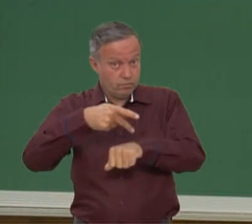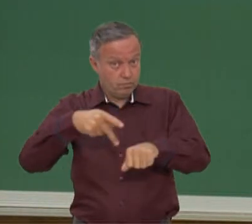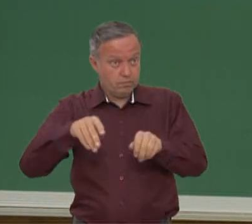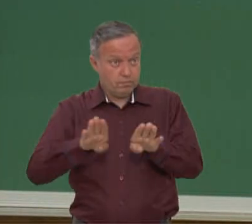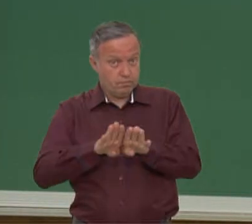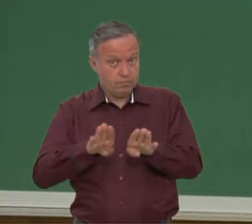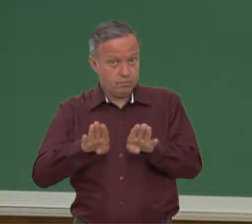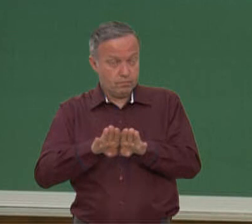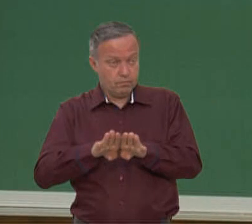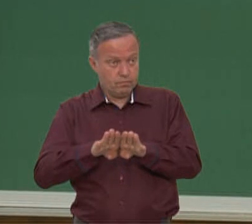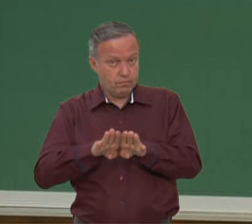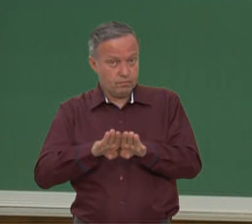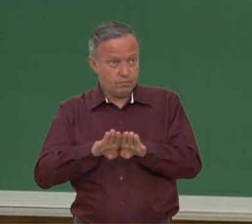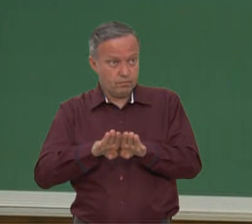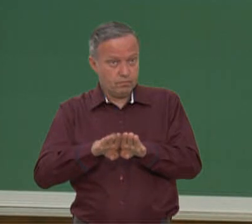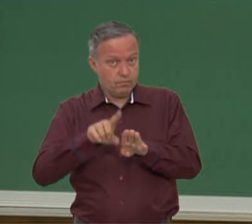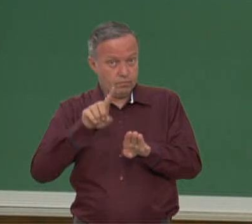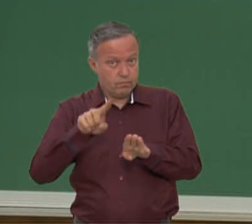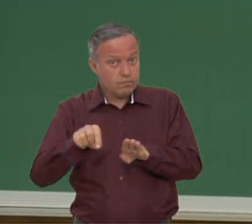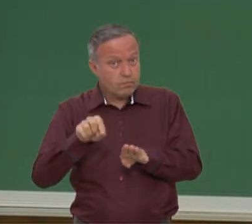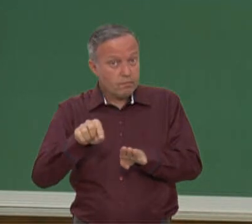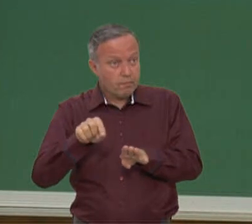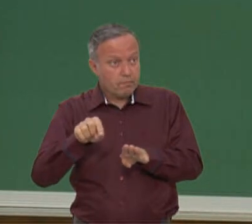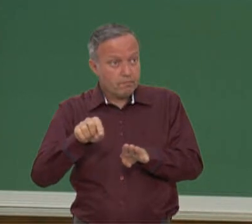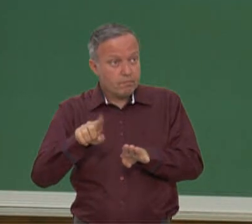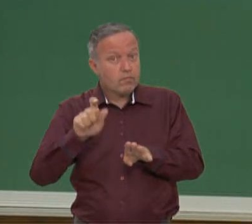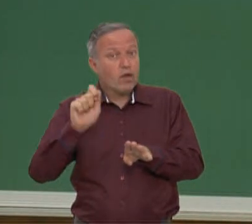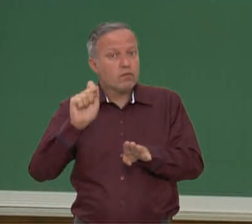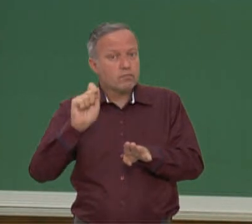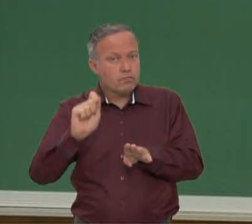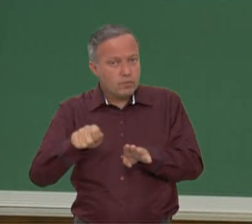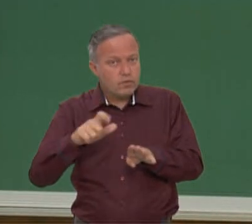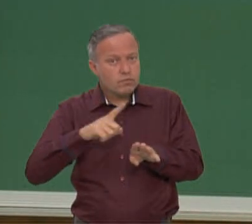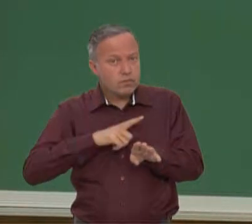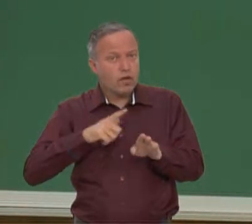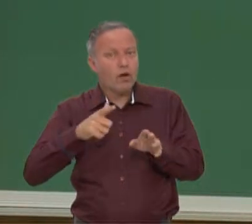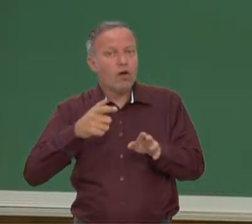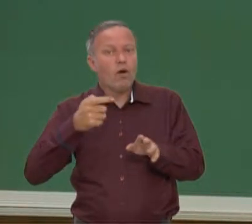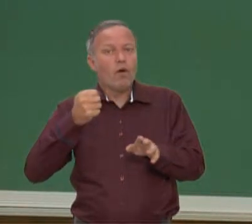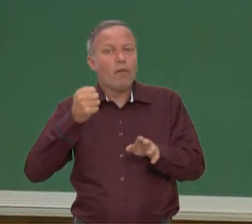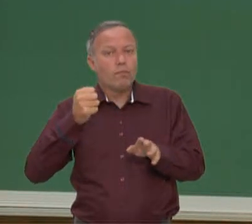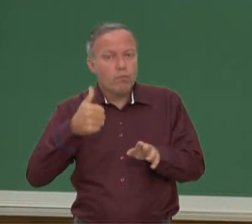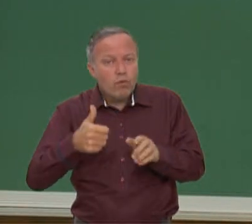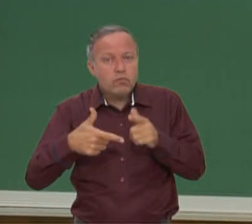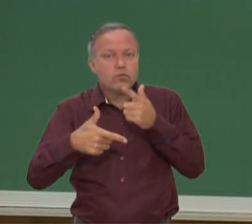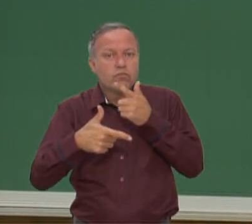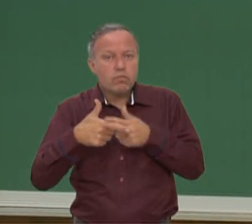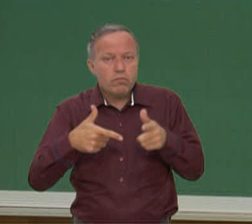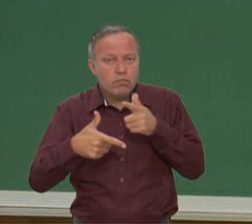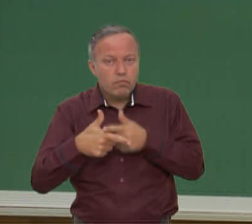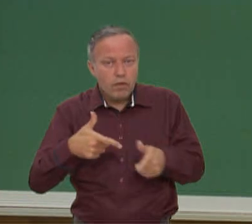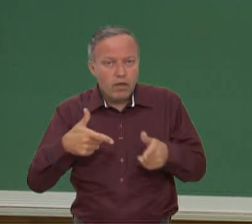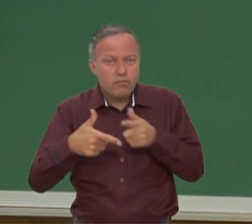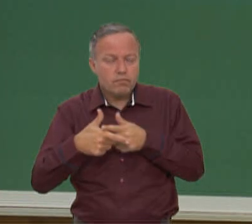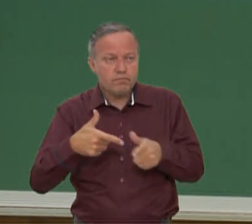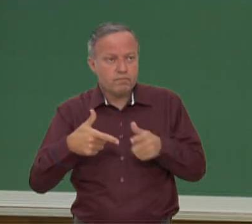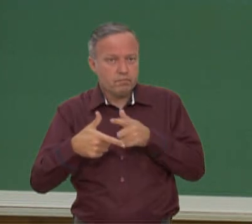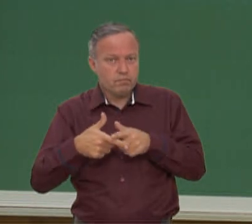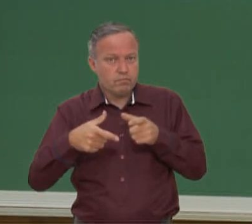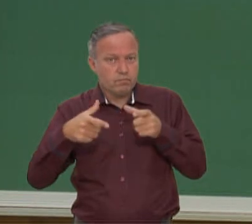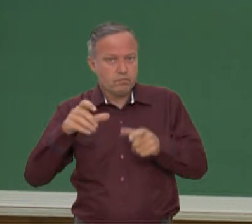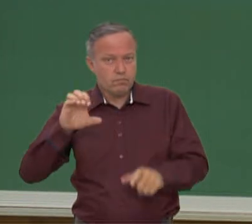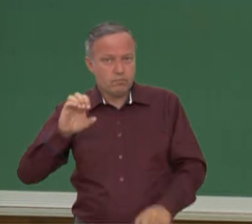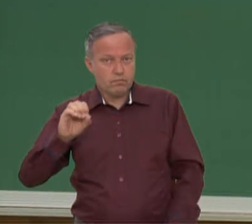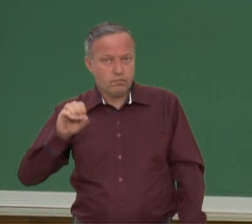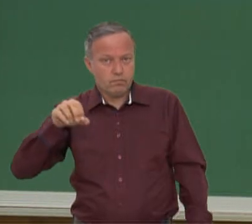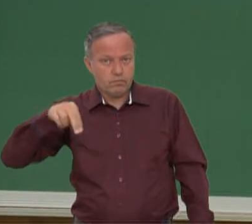territórios. E aí nessa questão podem ocorrer alguns conflitos, né, alguns choques de interesses. E aí a ONU,